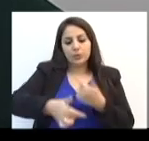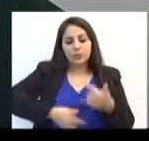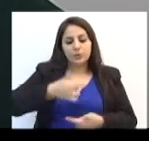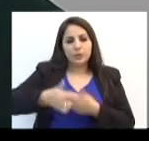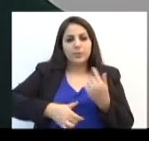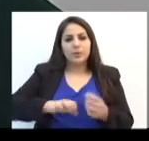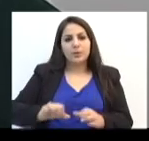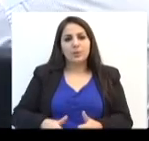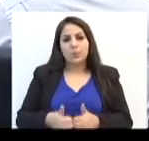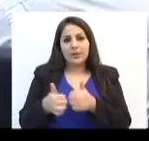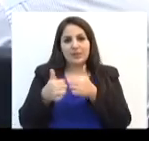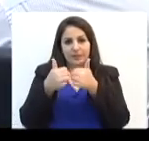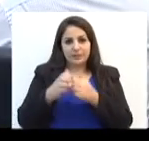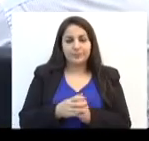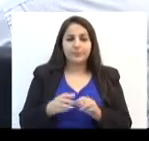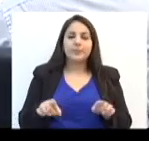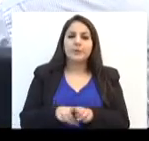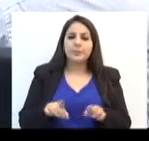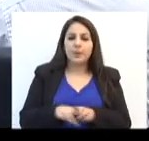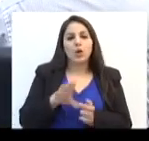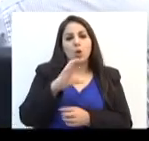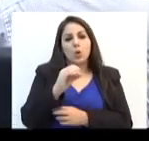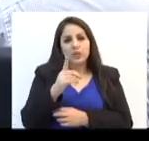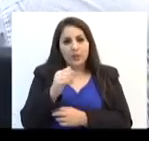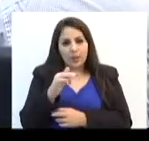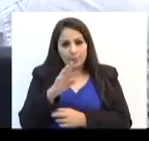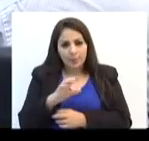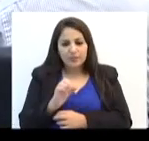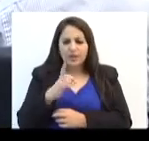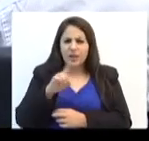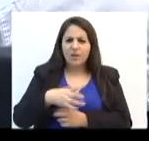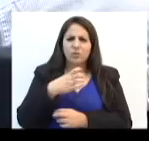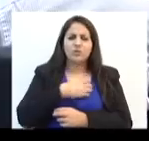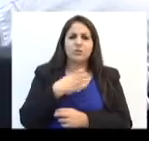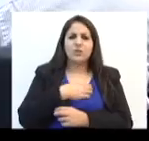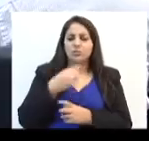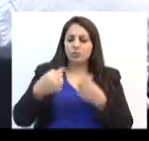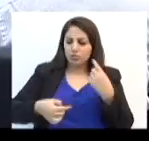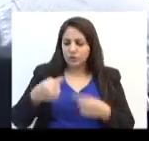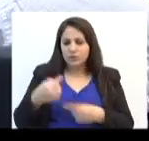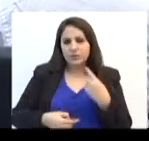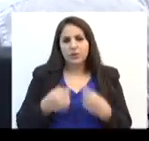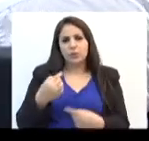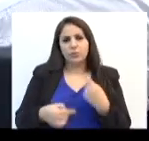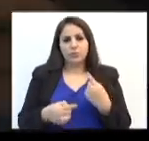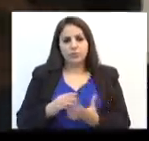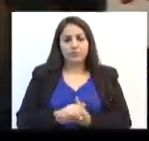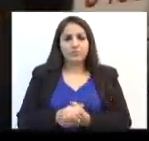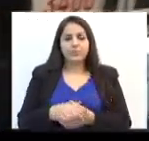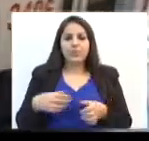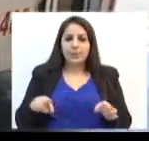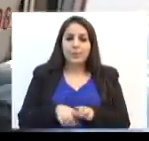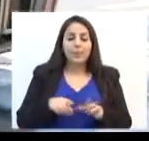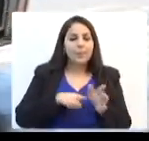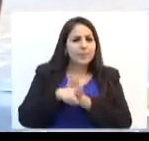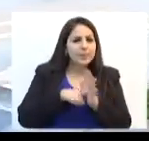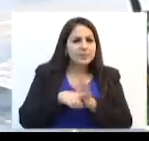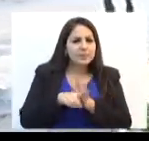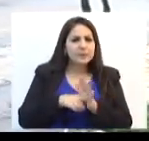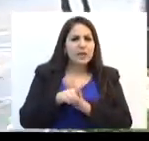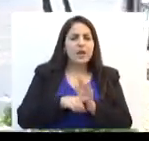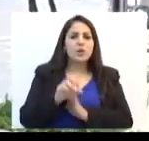de melhor qualidade. E a Codepas é tema recorrente dos debates no Legislativo. Para investigar